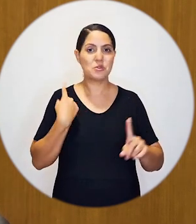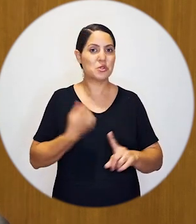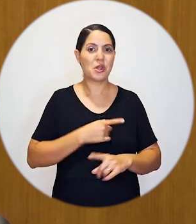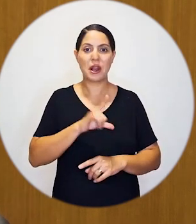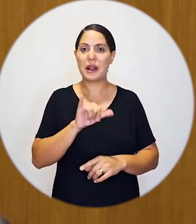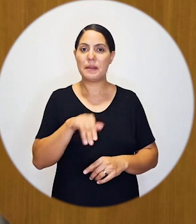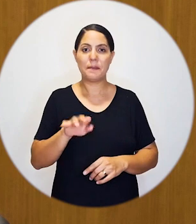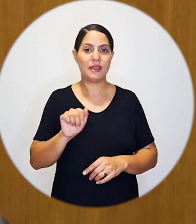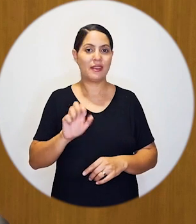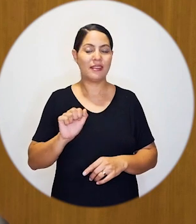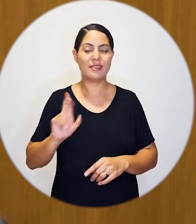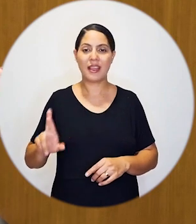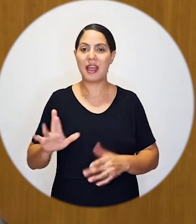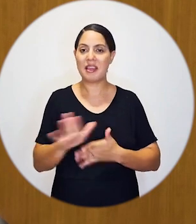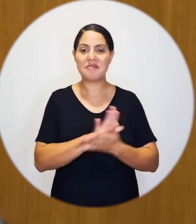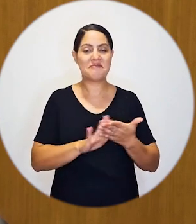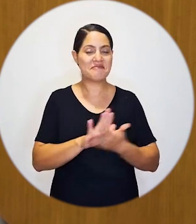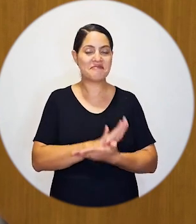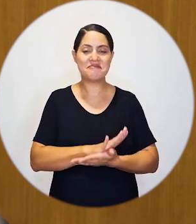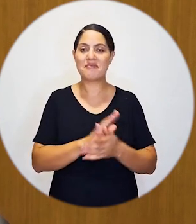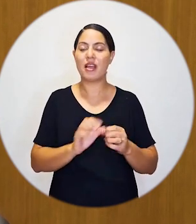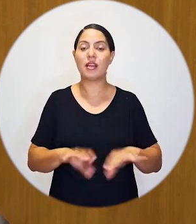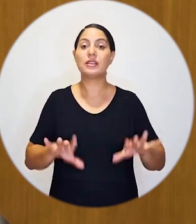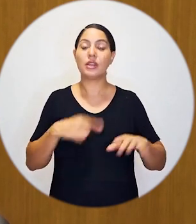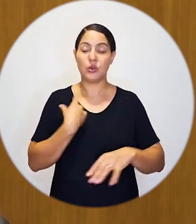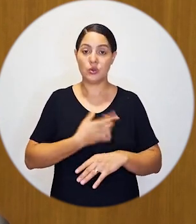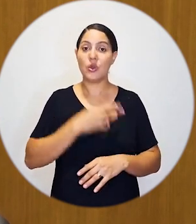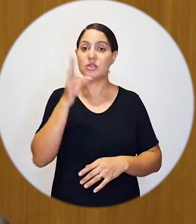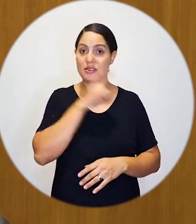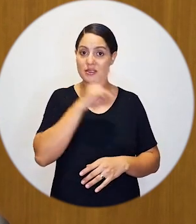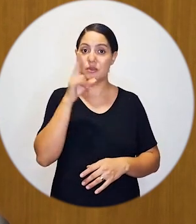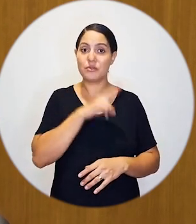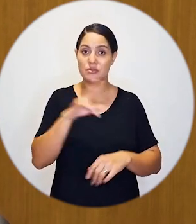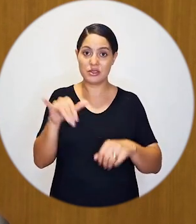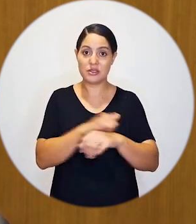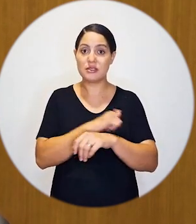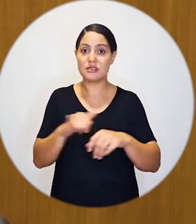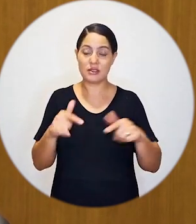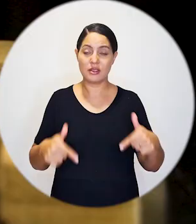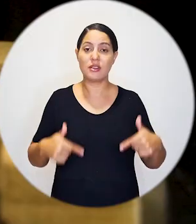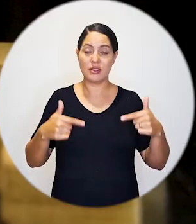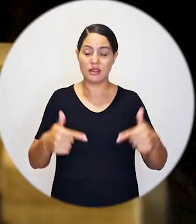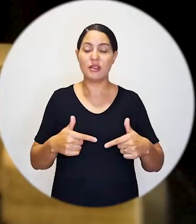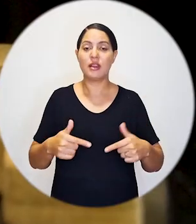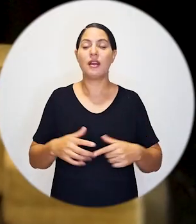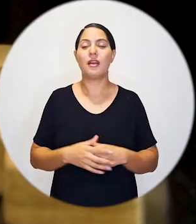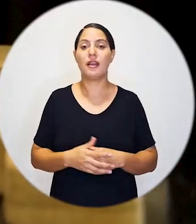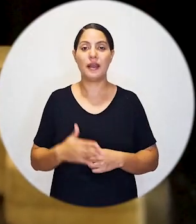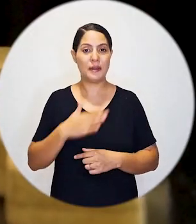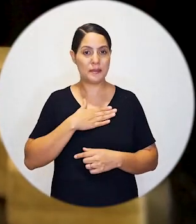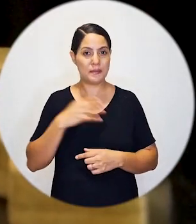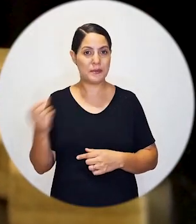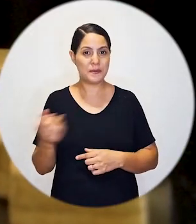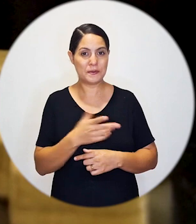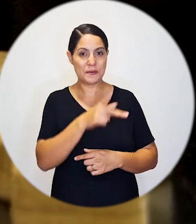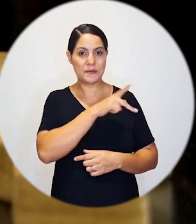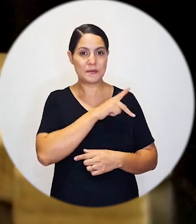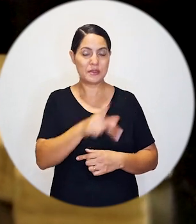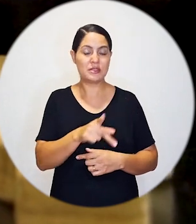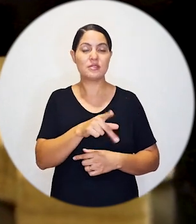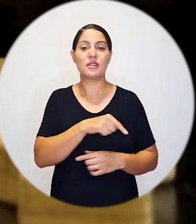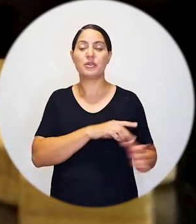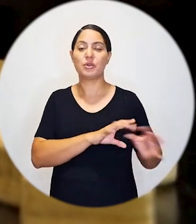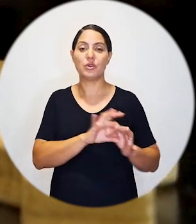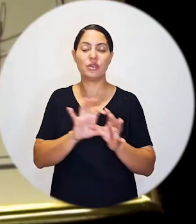liminar pendente. Então eu acho que eu trouxe para cá essa urgência. Quando o ministro Herman tomou posse, meu novo presidente,